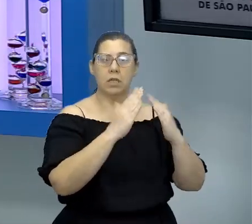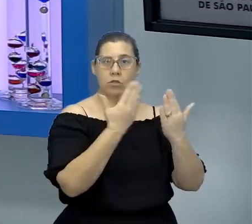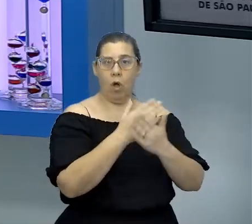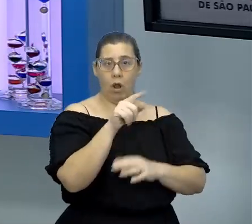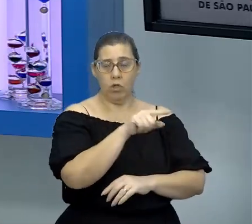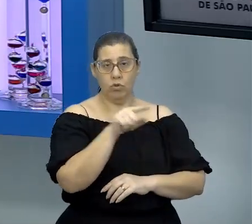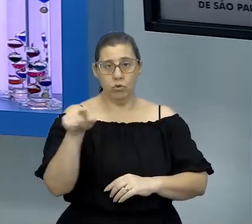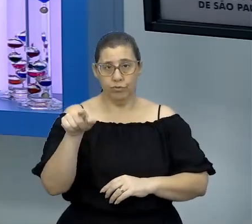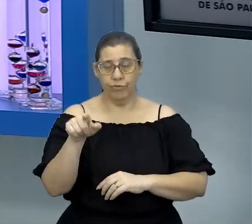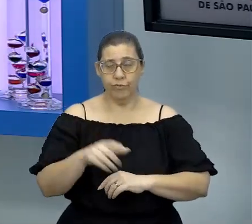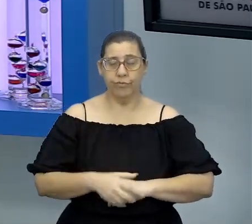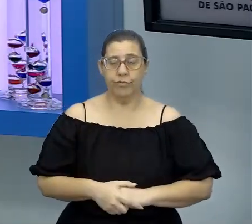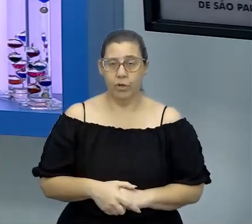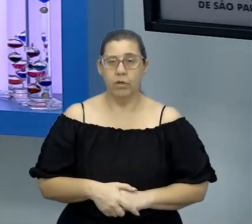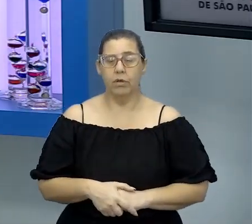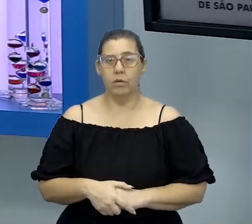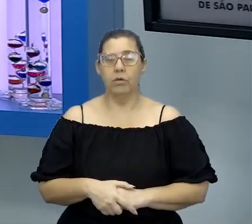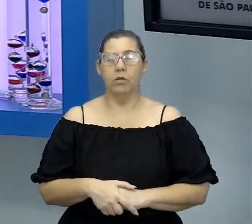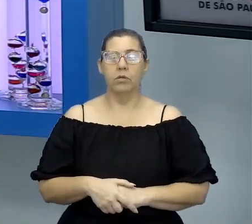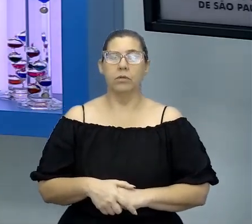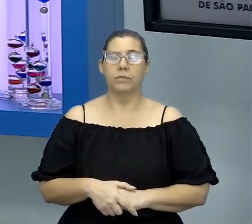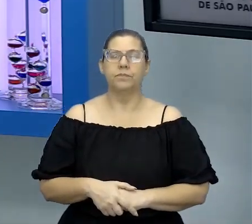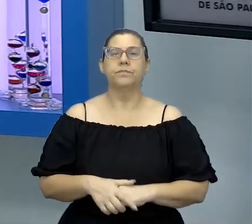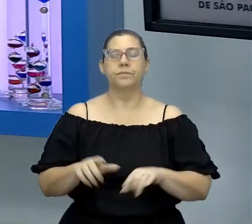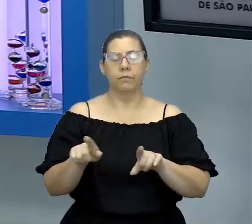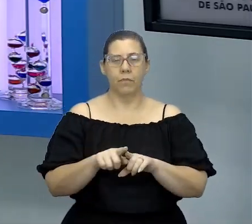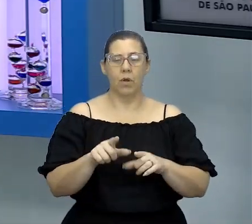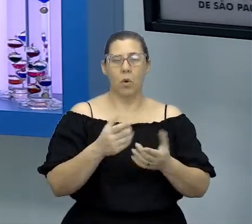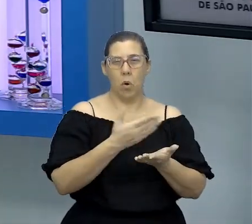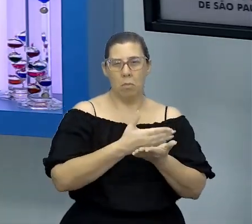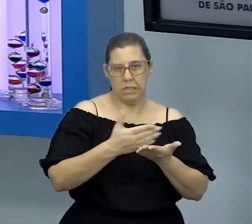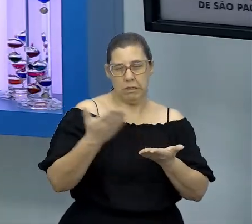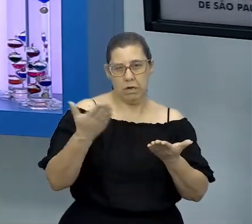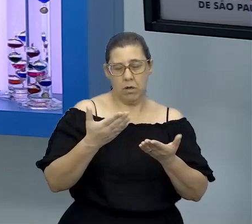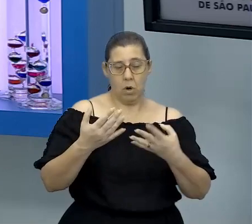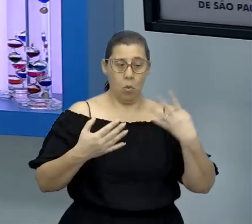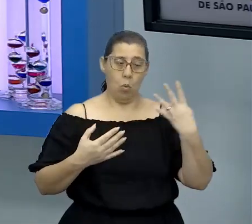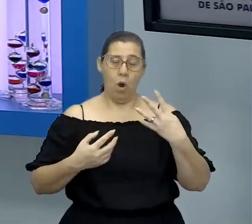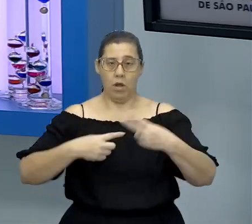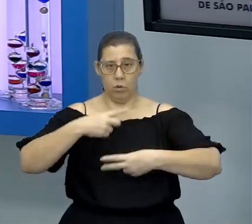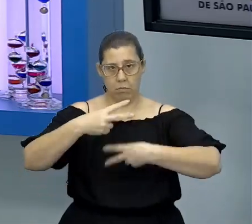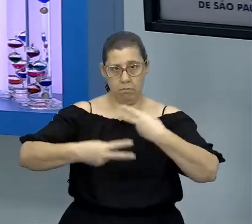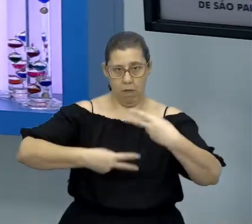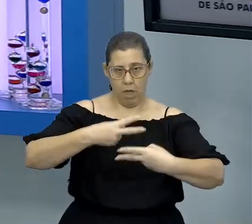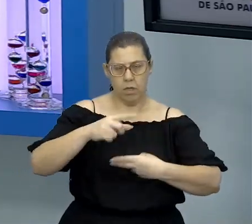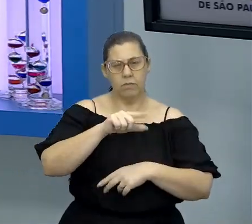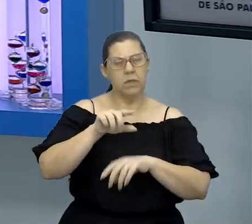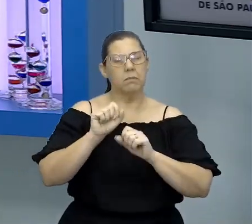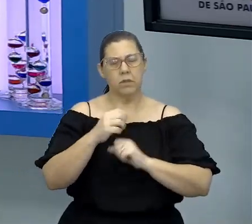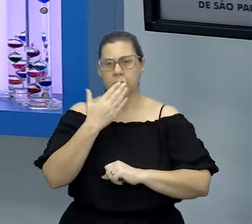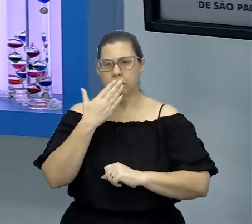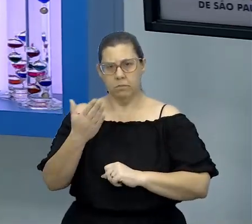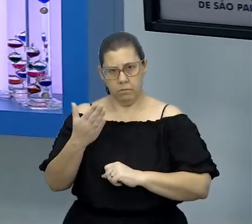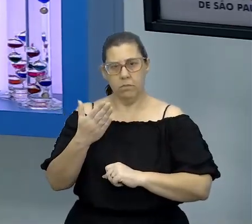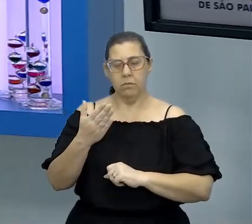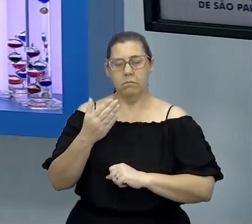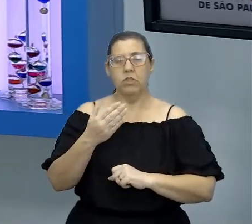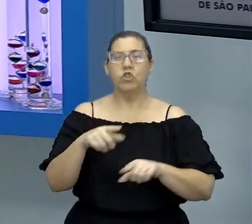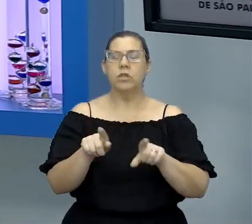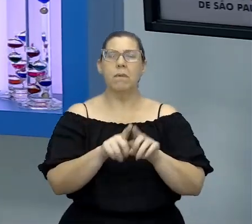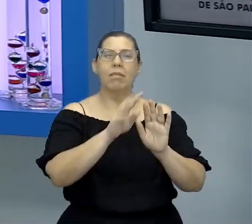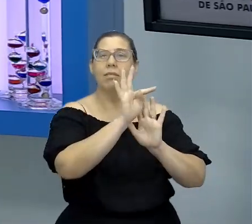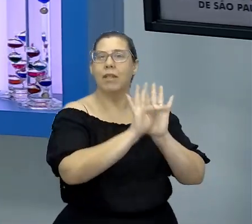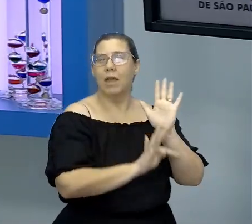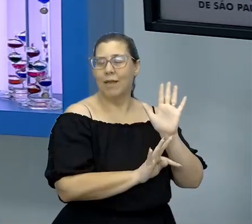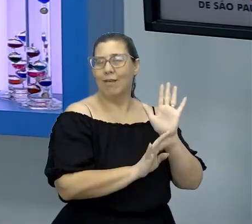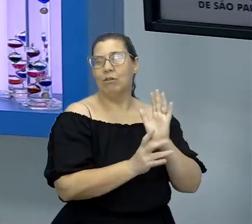exemplo, estamos ao início do quarto bimestre, o tempo é curto, vocês podem pedir produções textuais.